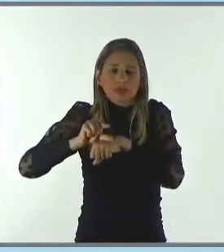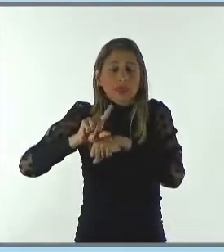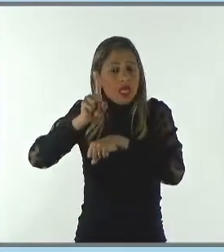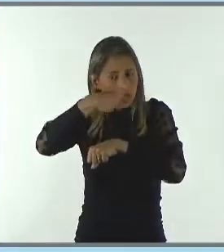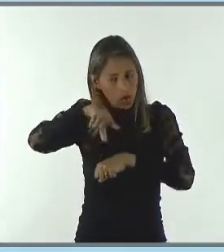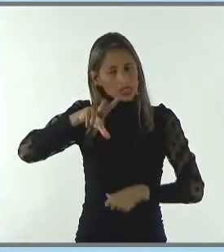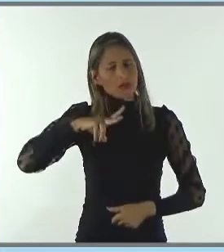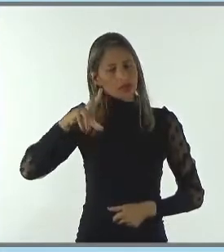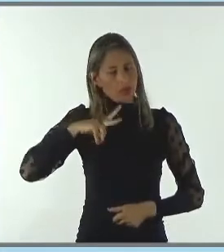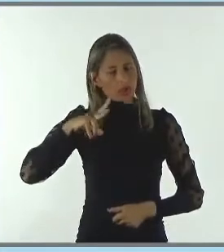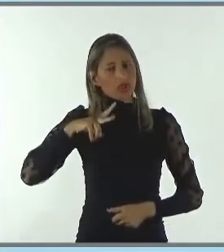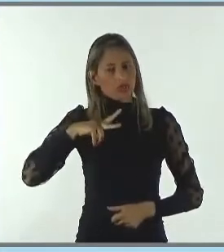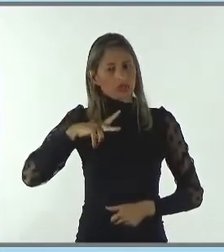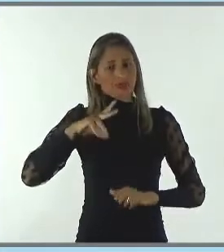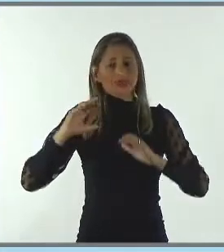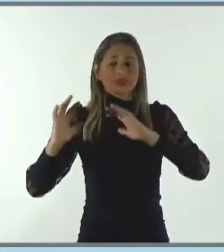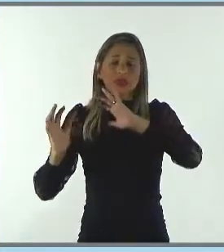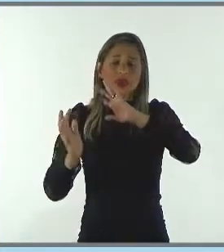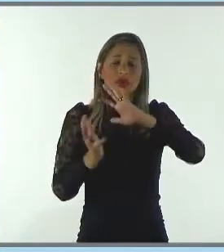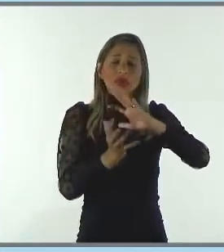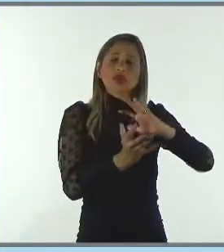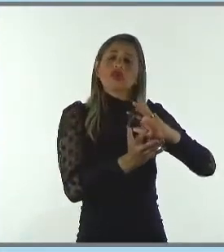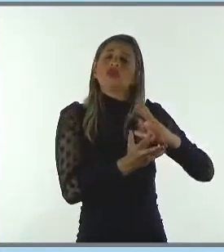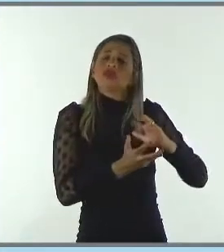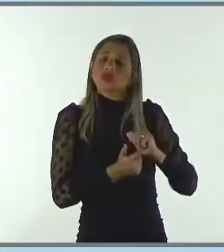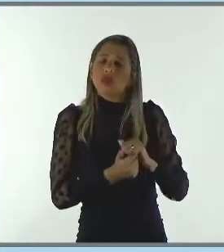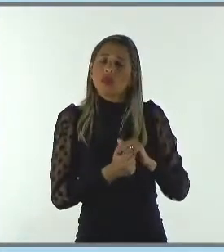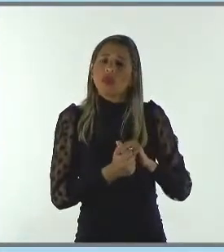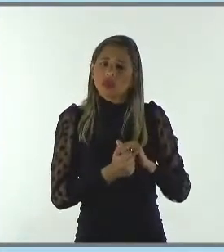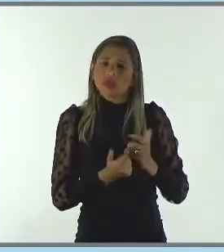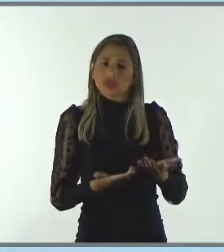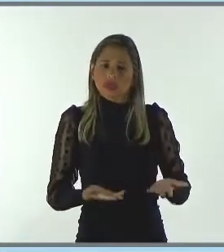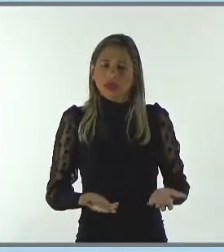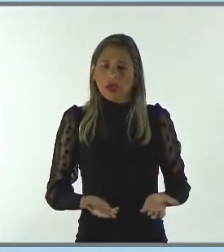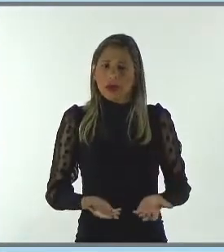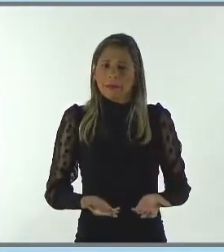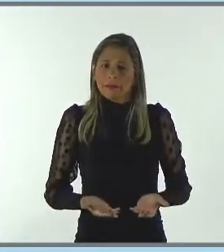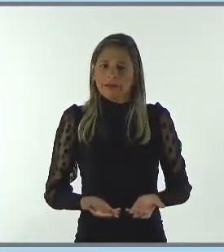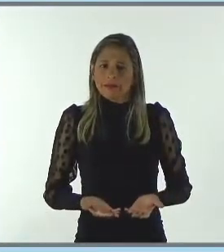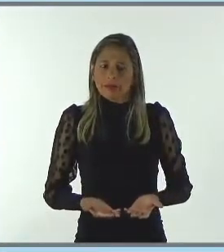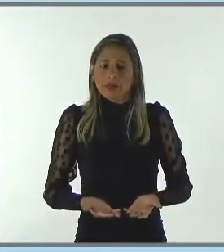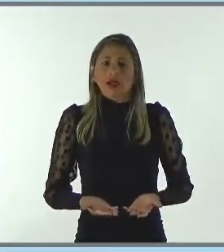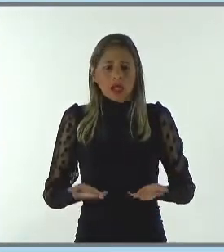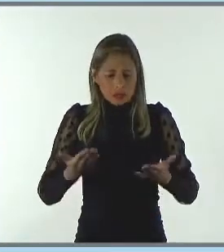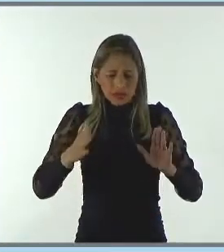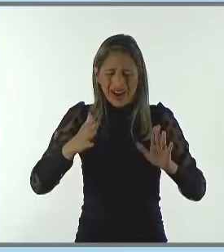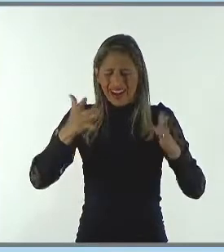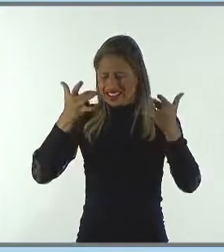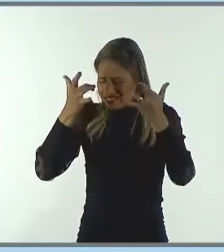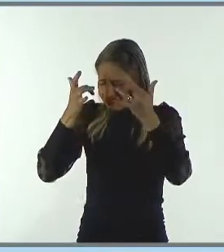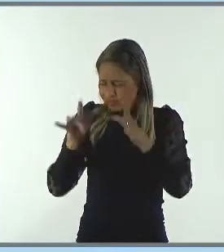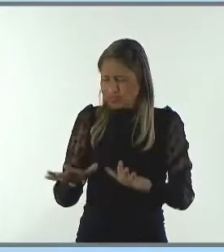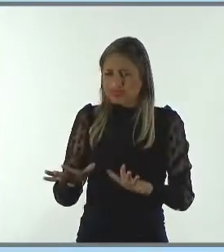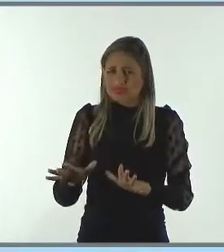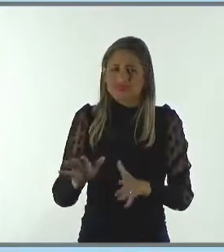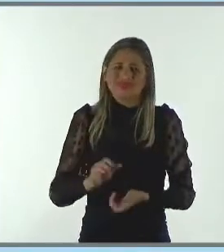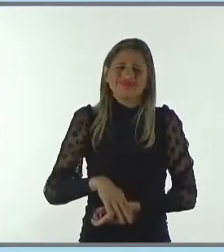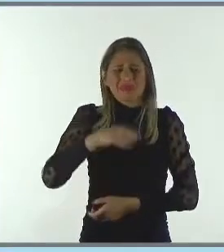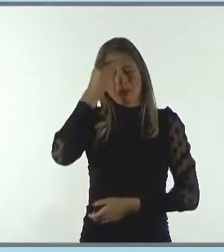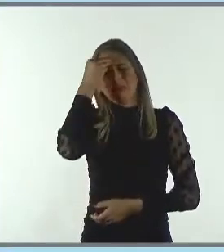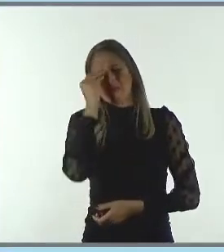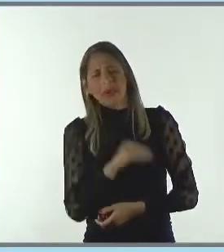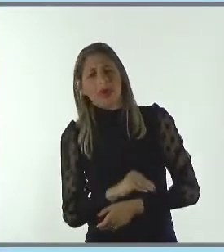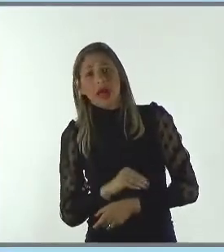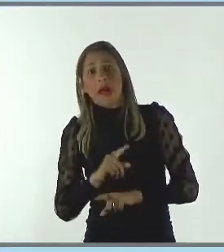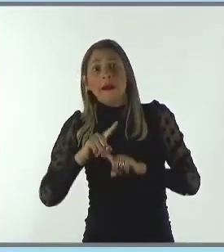mundo para, como se diz, né, baixar a guarda e desistir, né? Porém, como a gente está